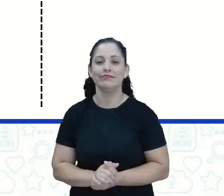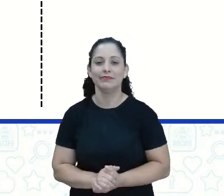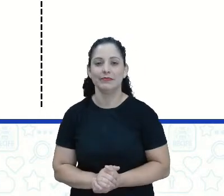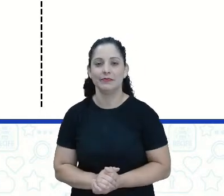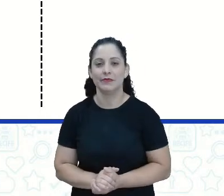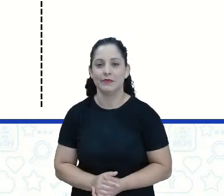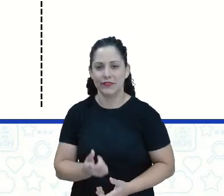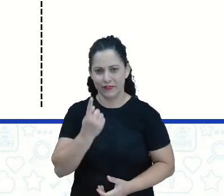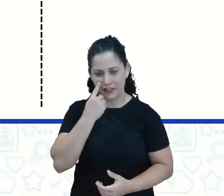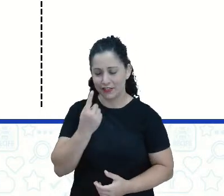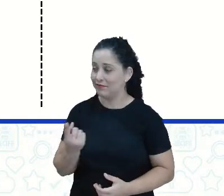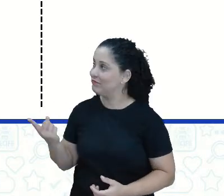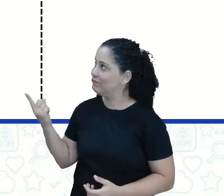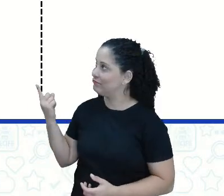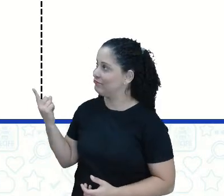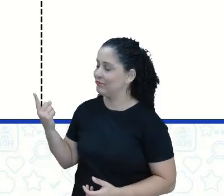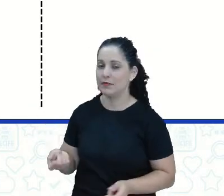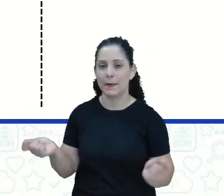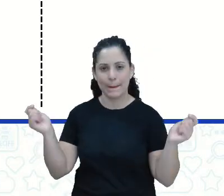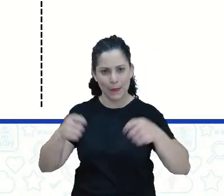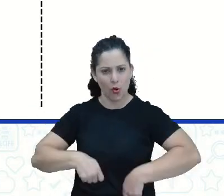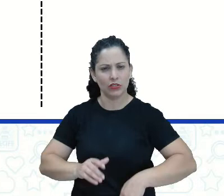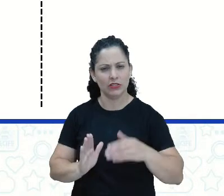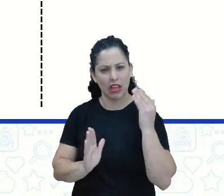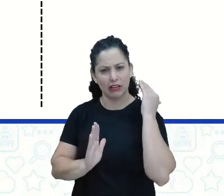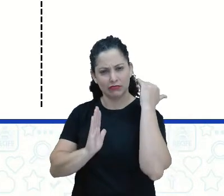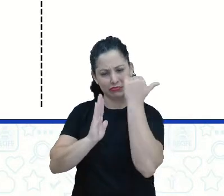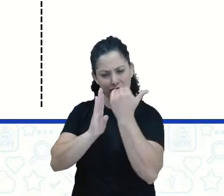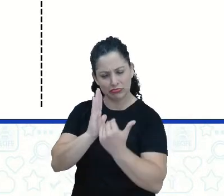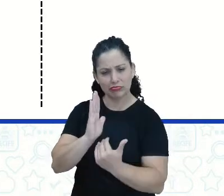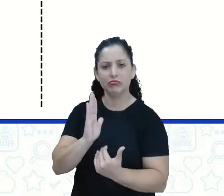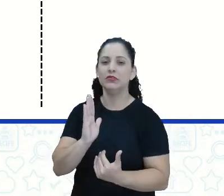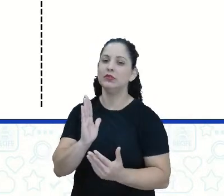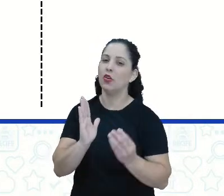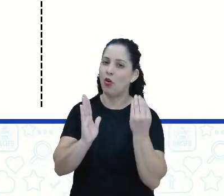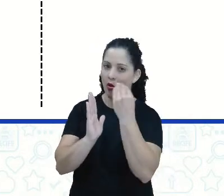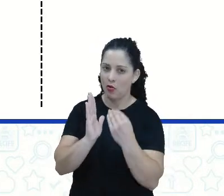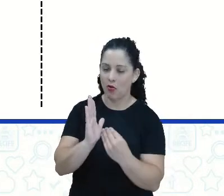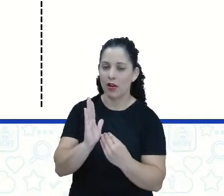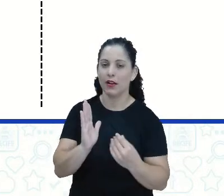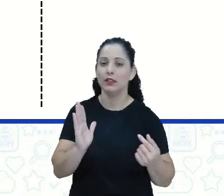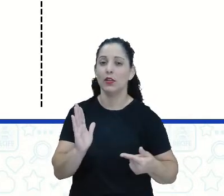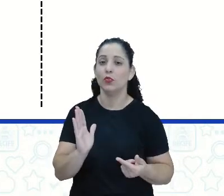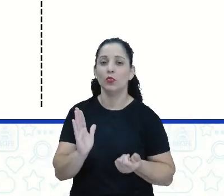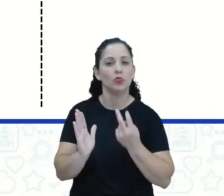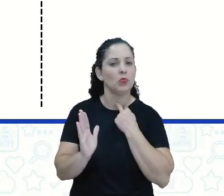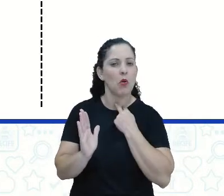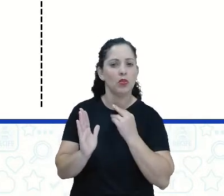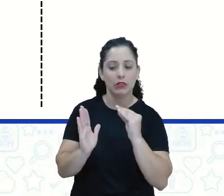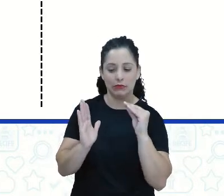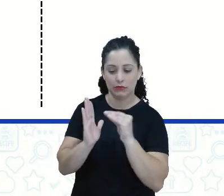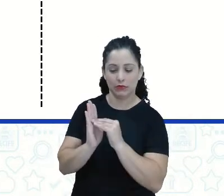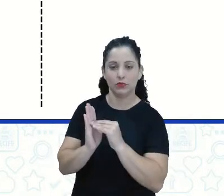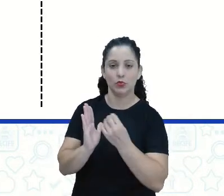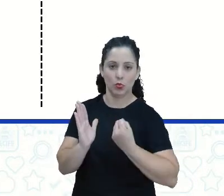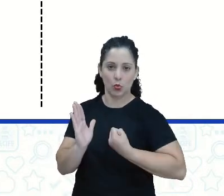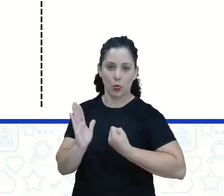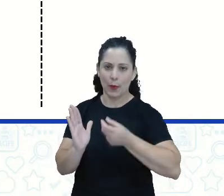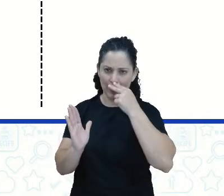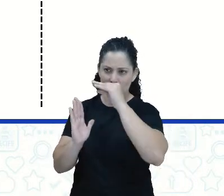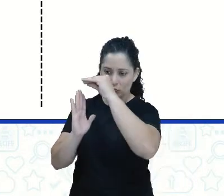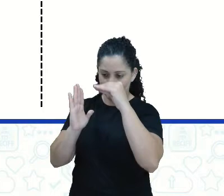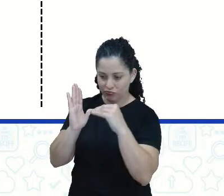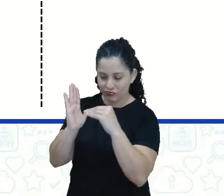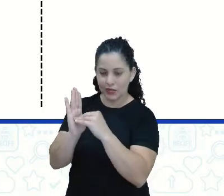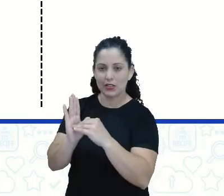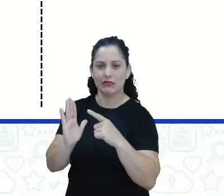Então observe que se der para dividir, você coloca. Se não der para dividir, aí você apenas repete o número. Ricardinho, tem número par?